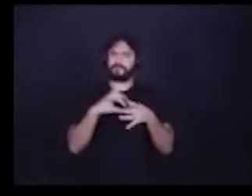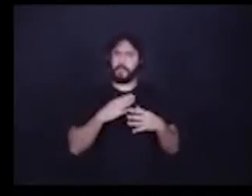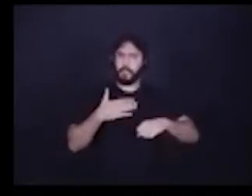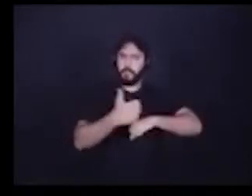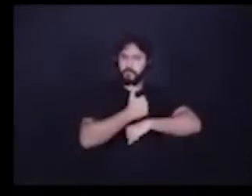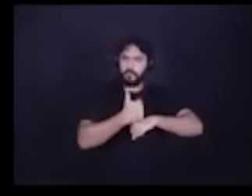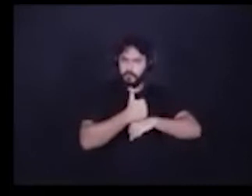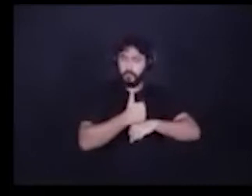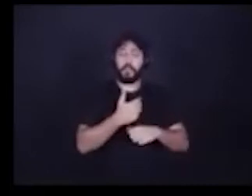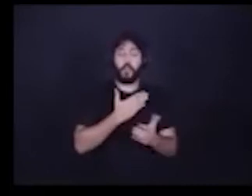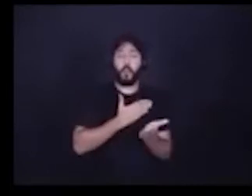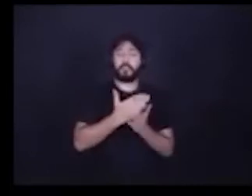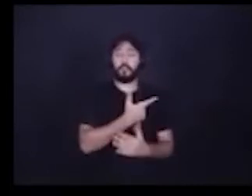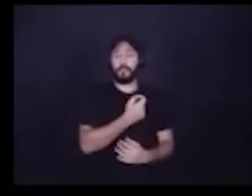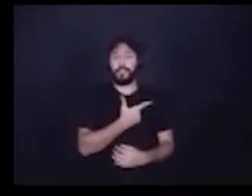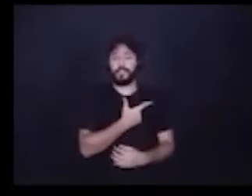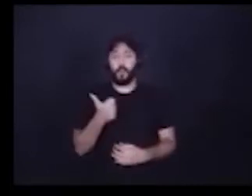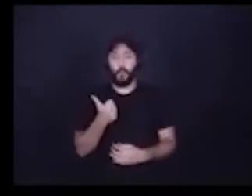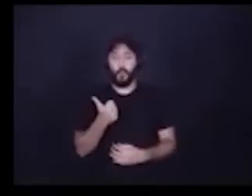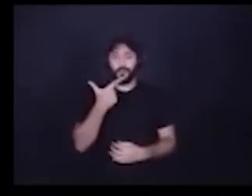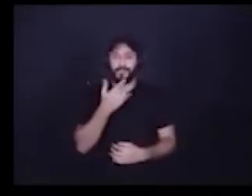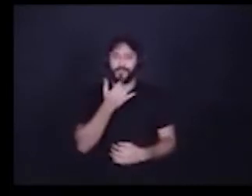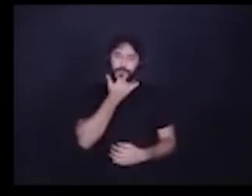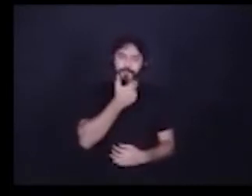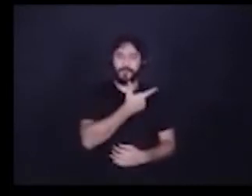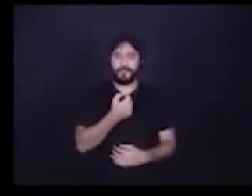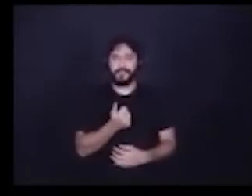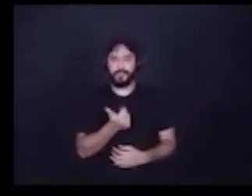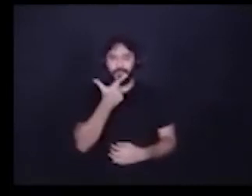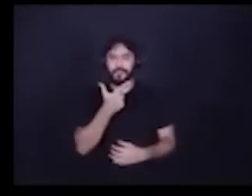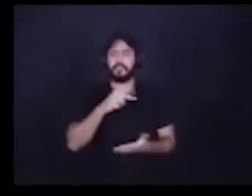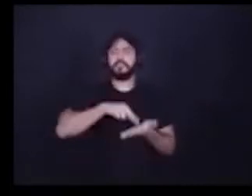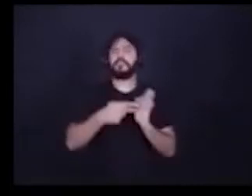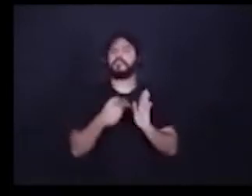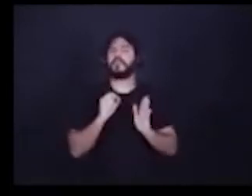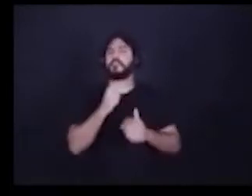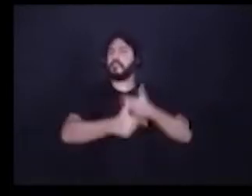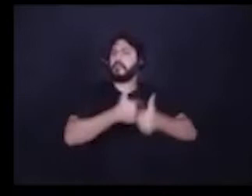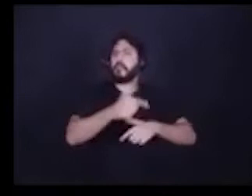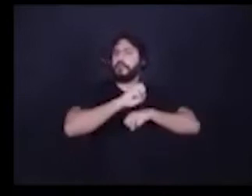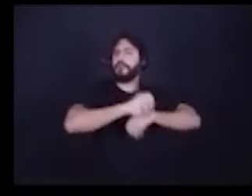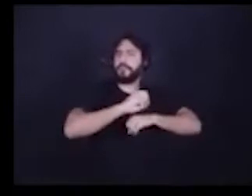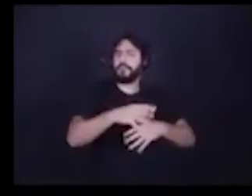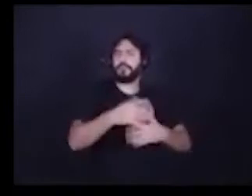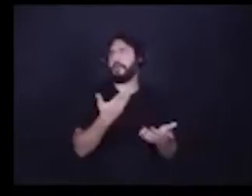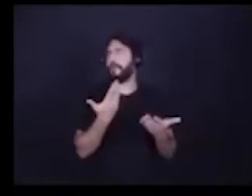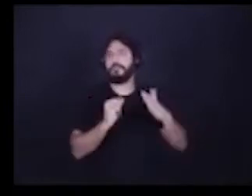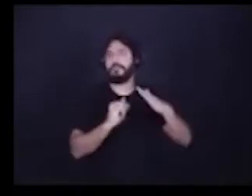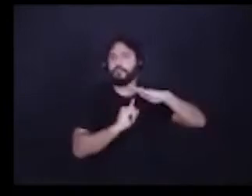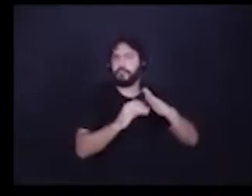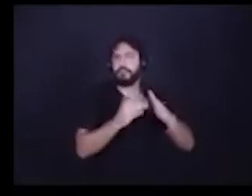2012, que é atuar como educador, seja também em instituições, já dei aula